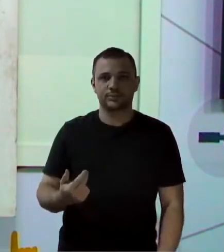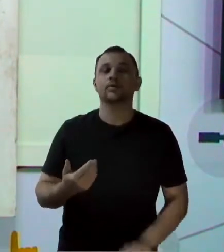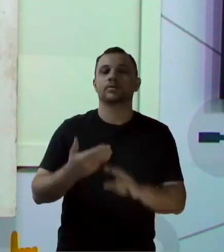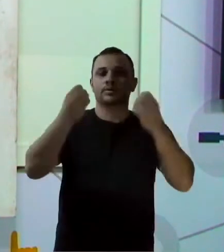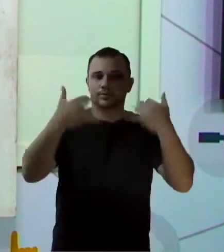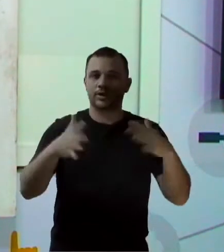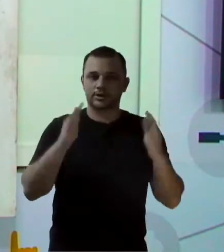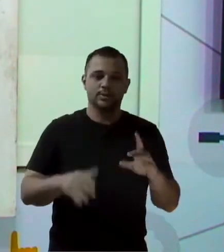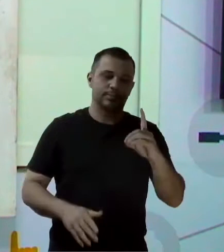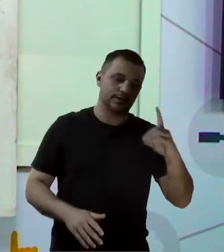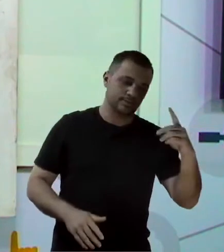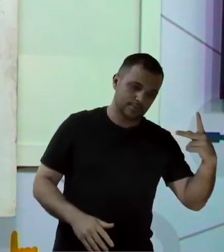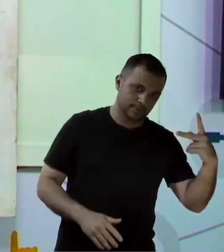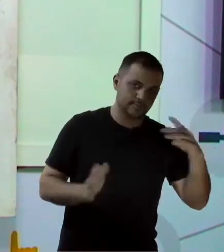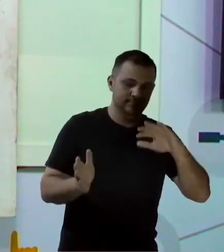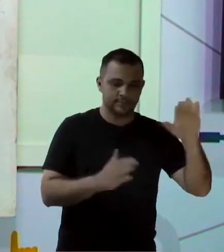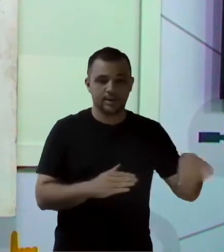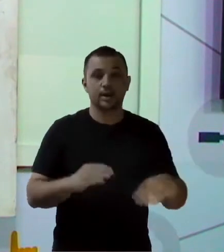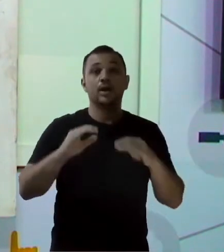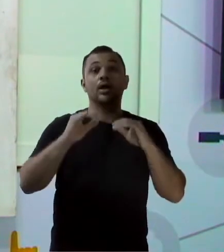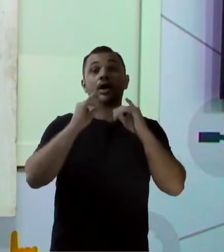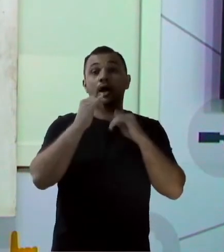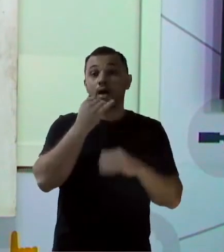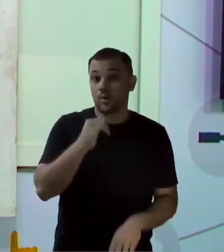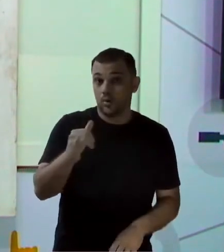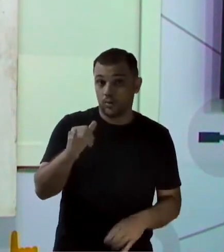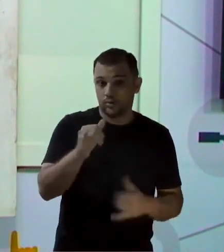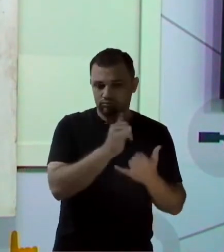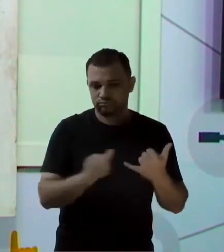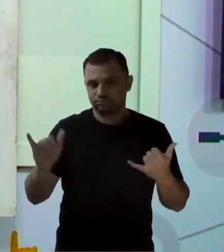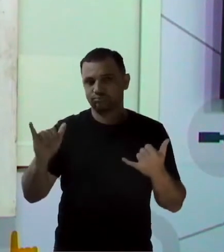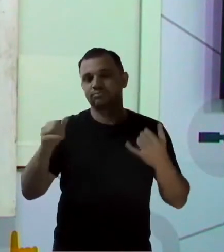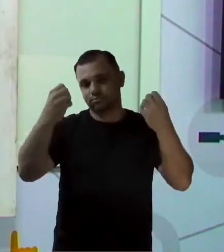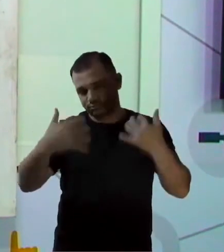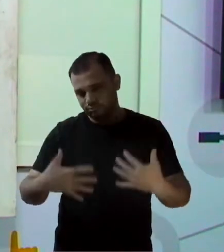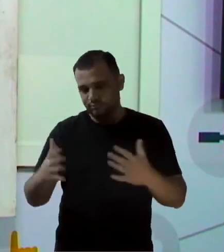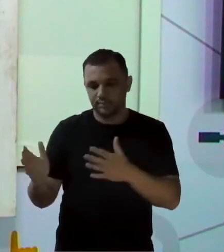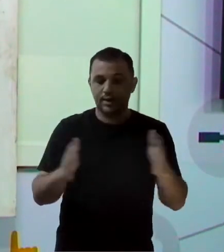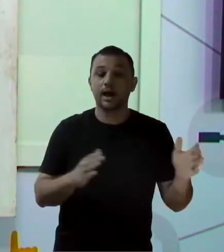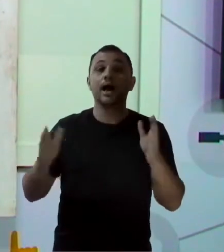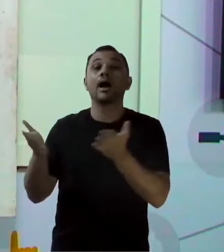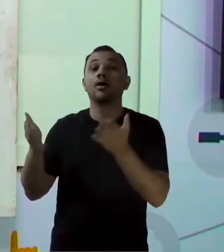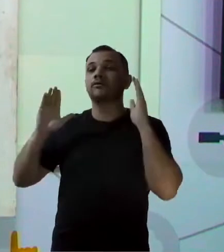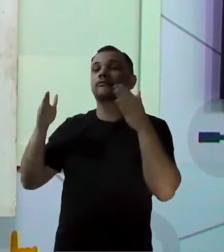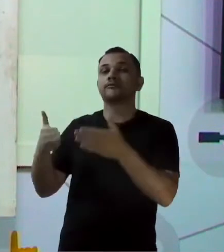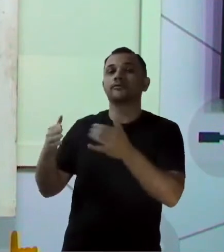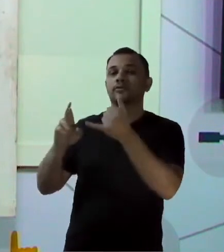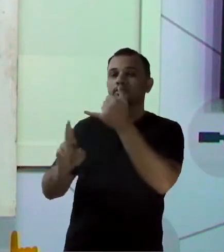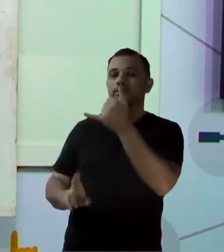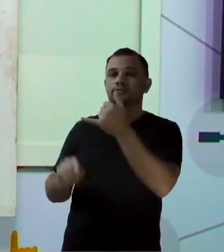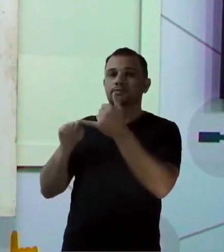falar dos resistores. E os resistores? O que é interessante para a gente dos resistores?